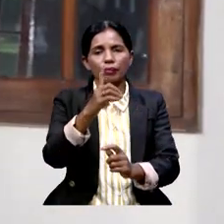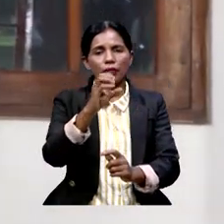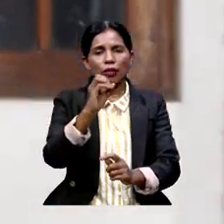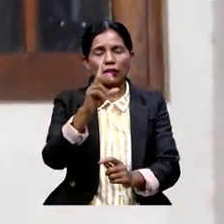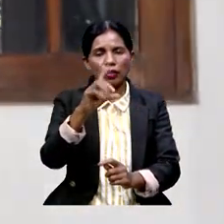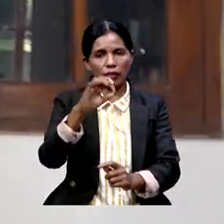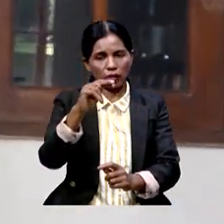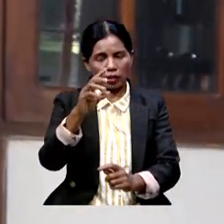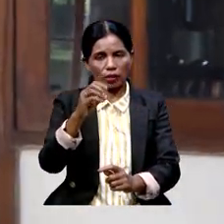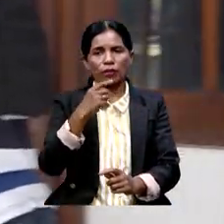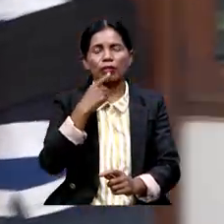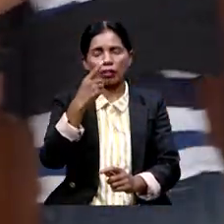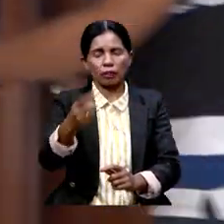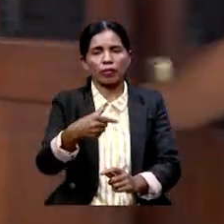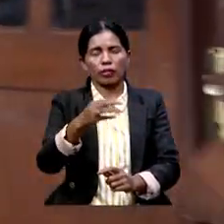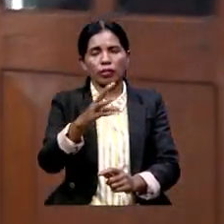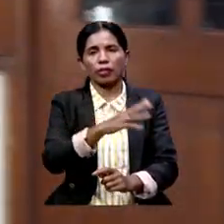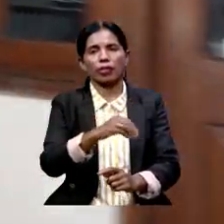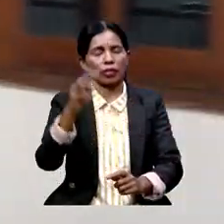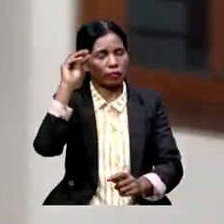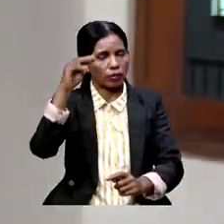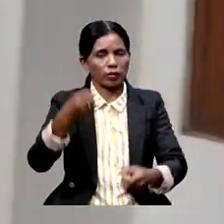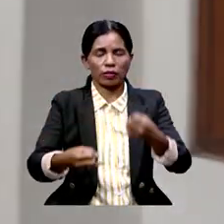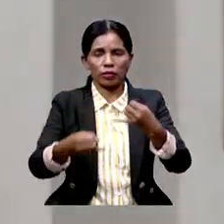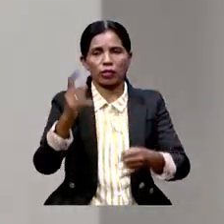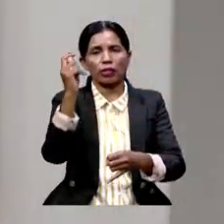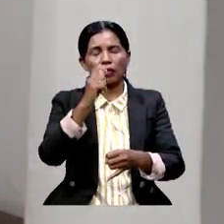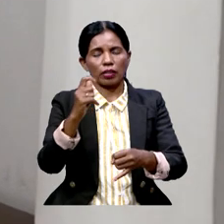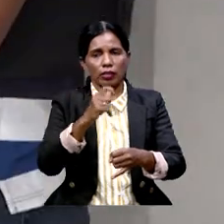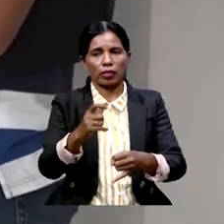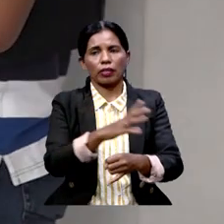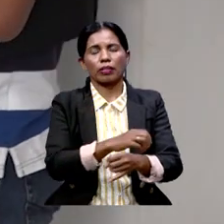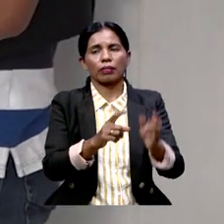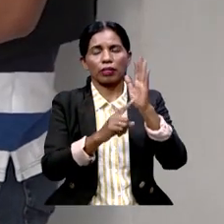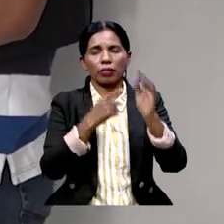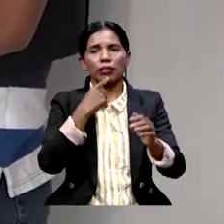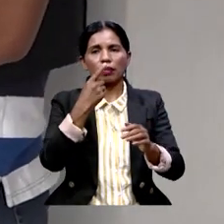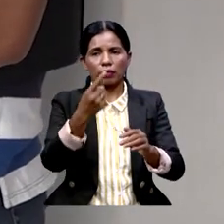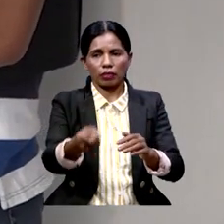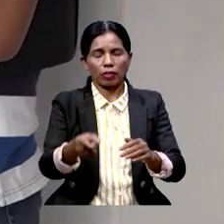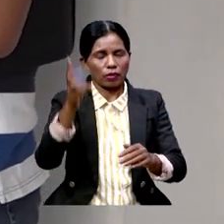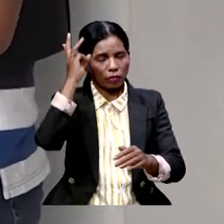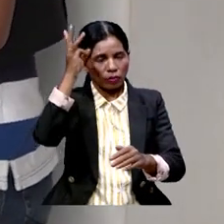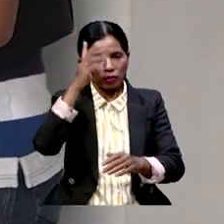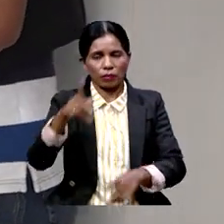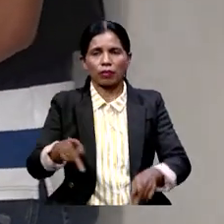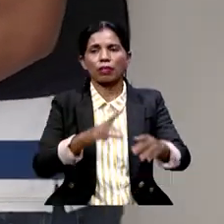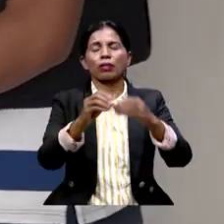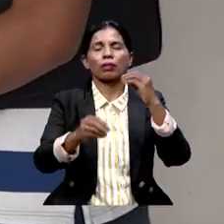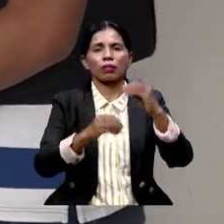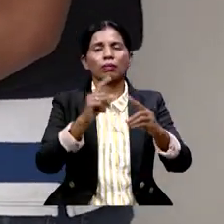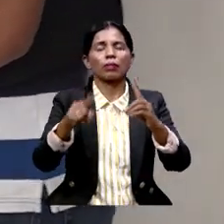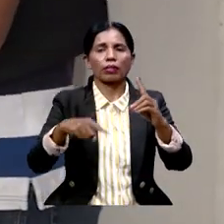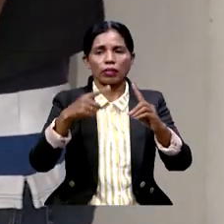Hatolia Hirakneba Giamen e a Ministério de Justiça terça-feira ne, onde hatamba preocupação público nian kona babain